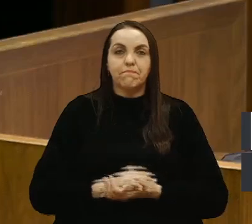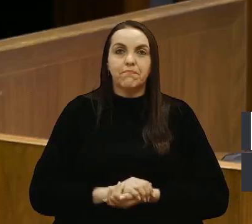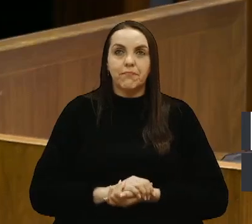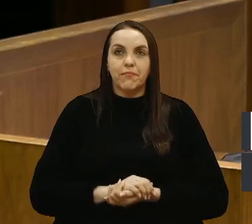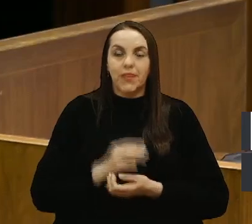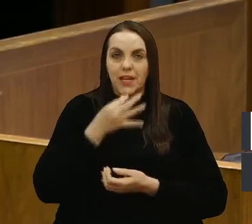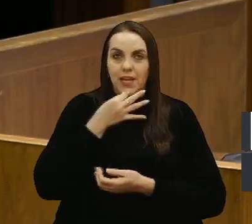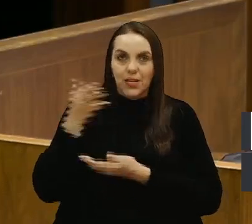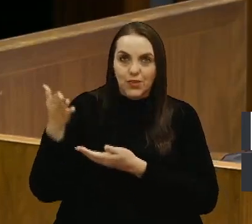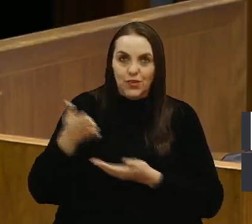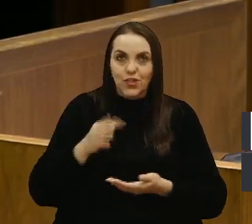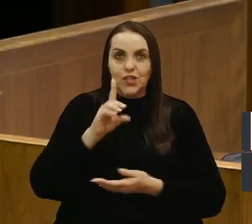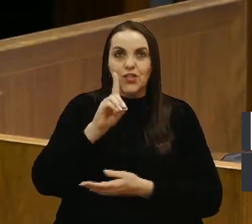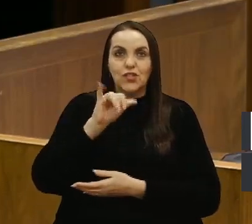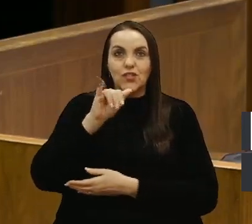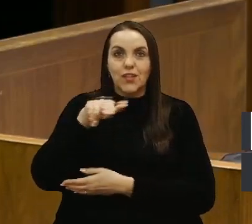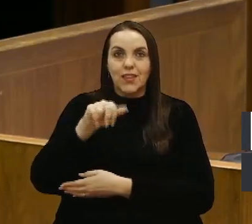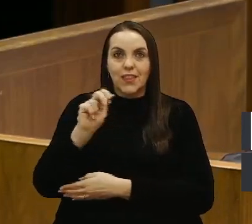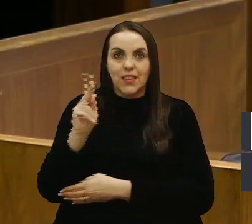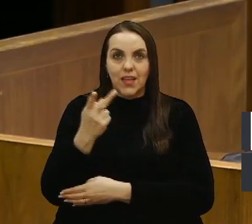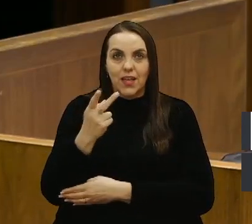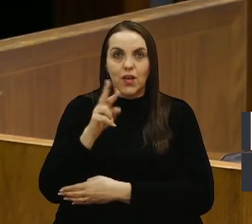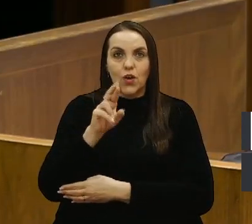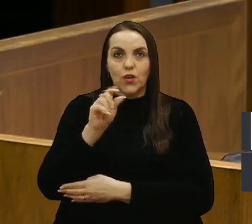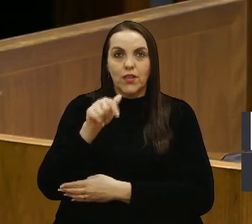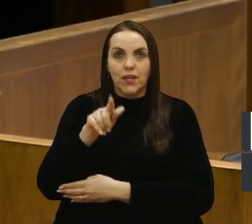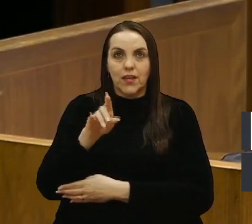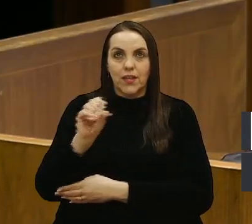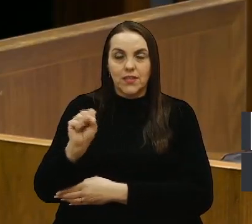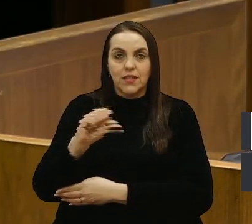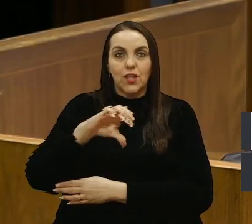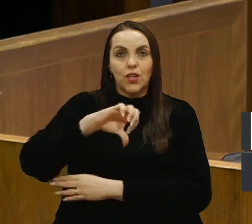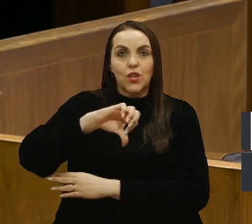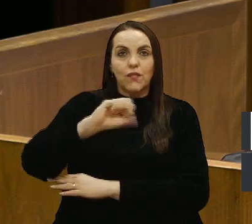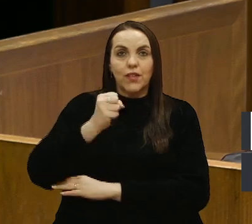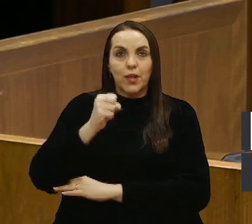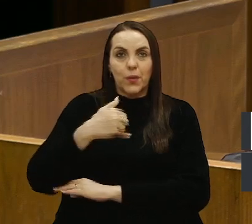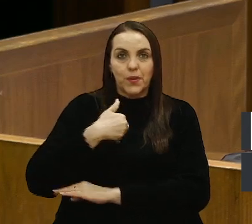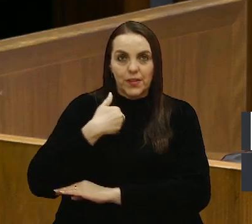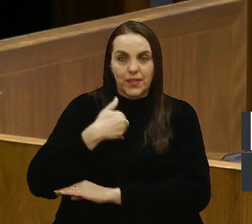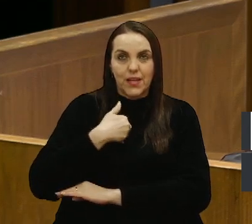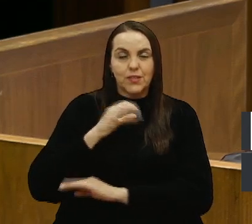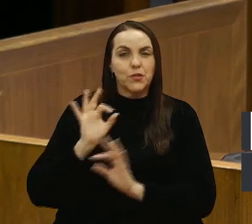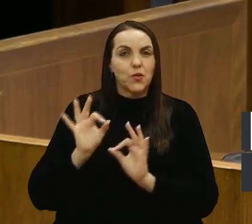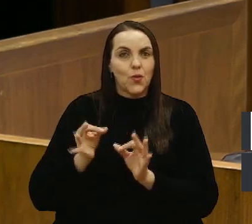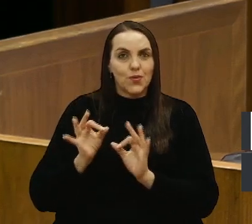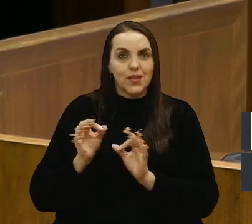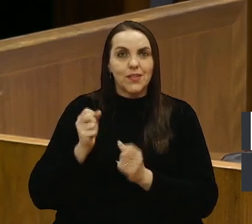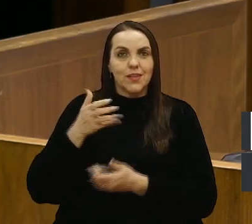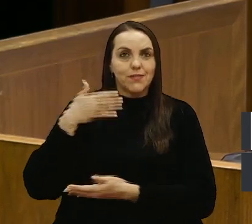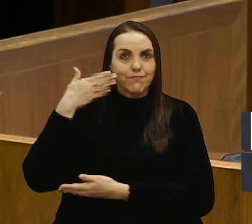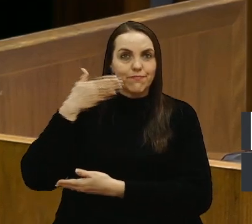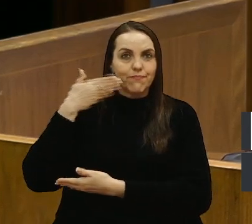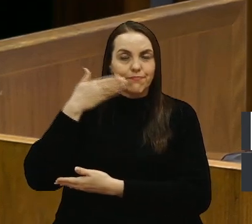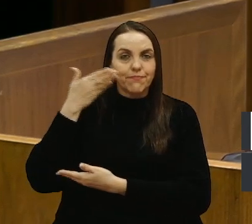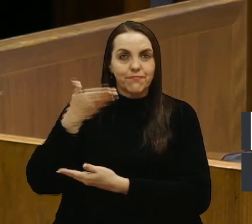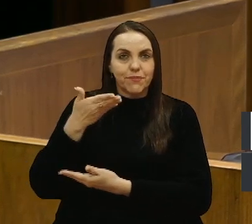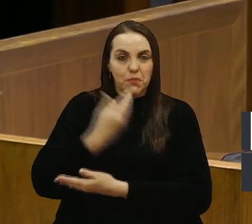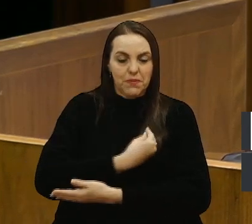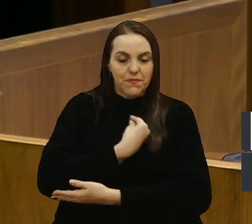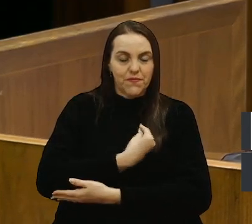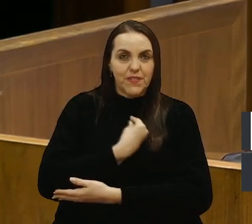Diná Rodrigues, que hoje tem 98 anos. Então, com certeza, ela tem muito a nos falar sobre